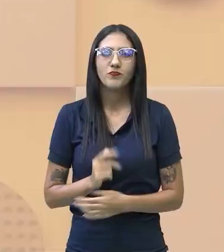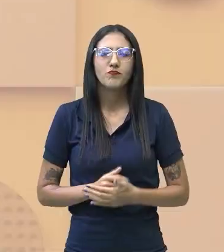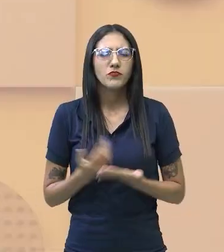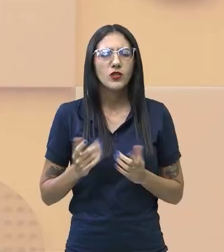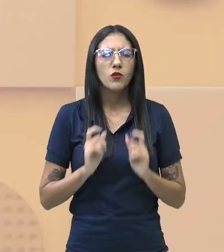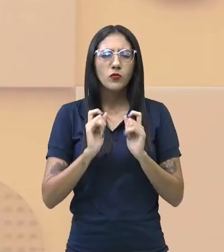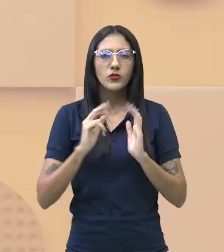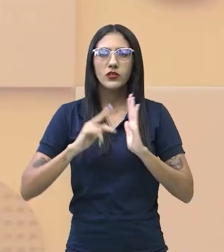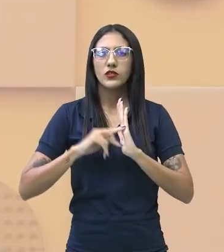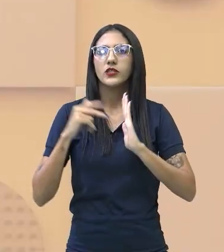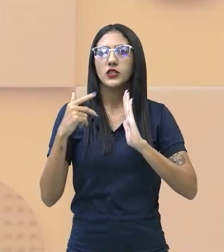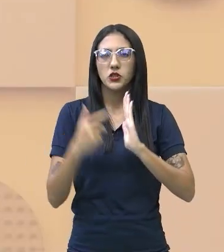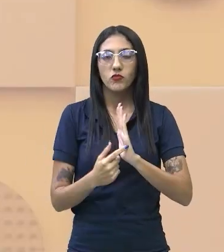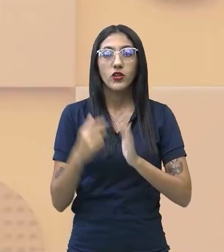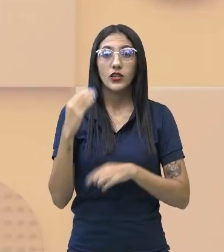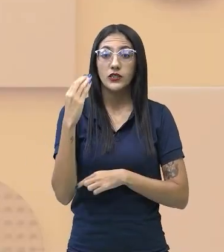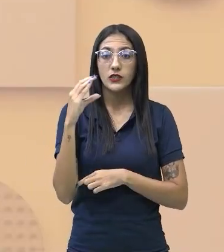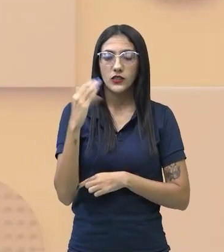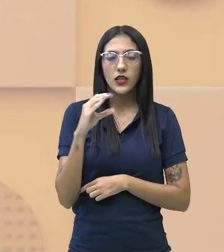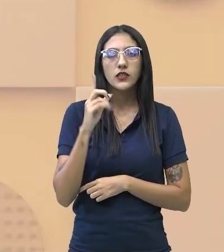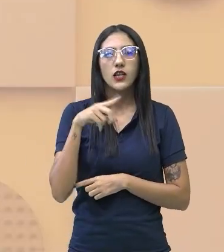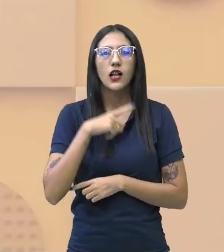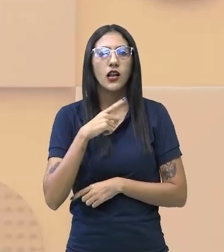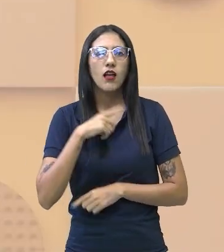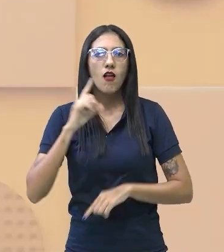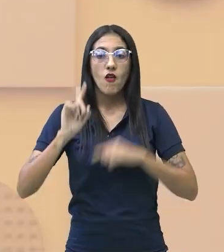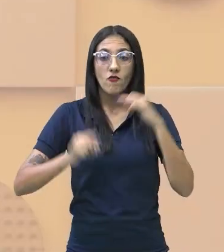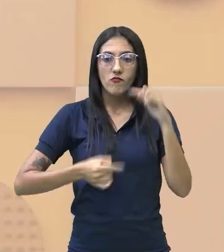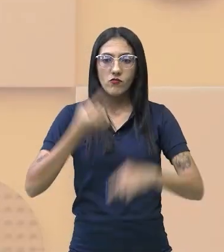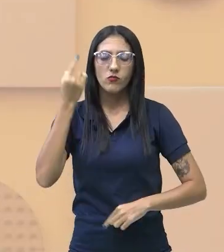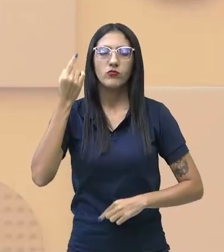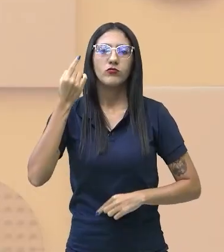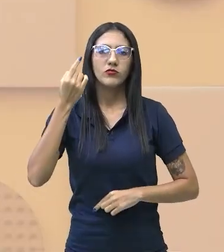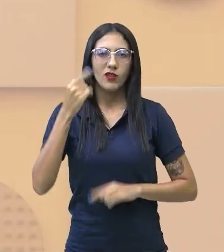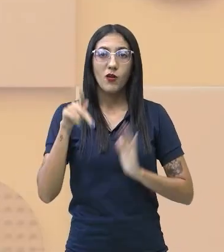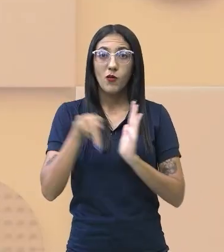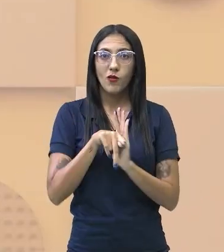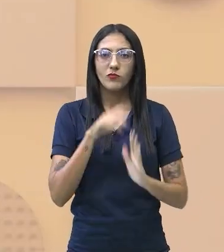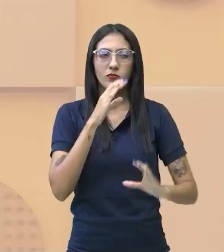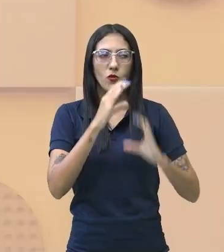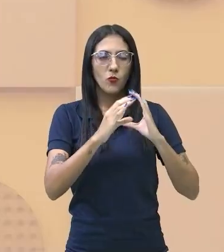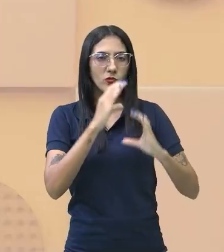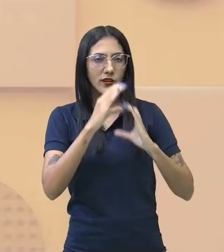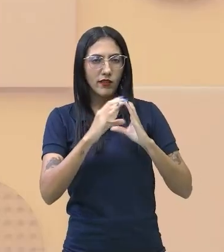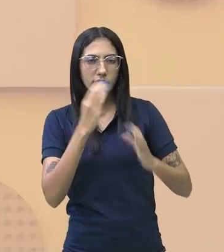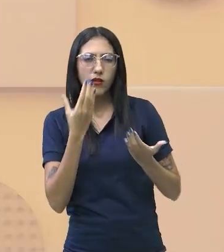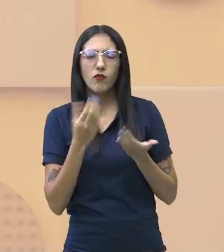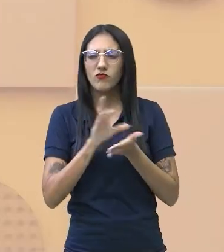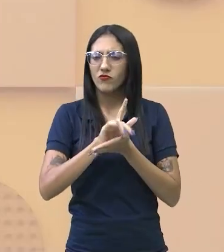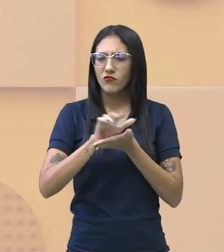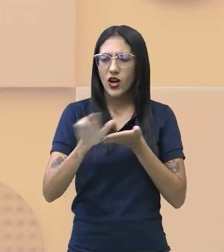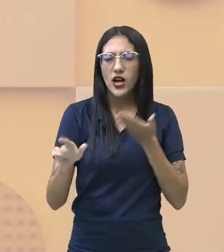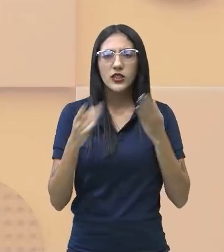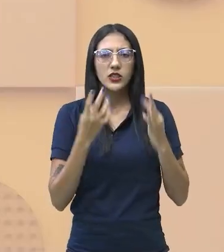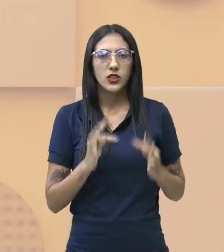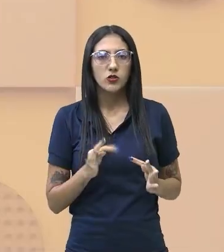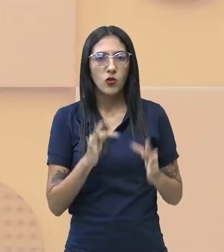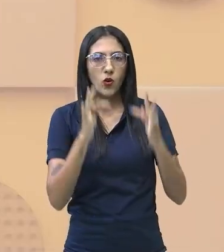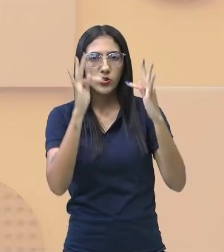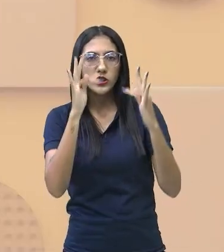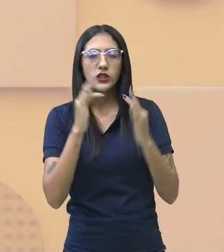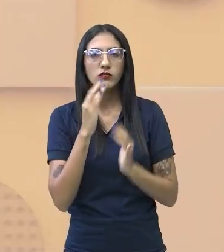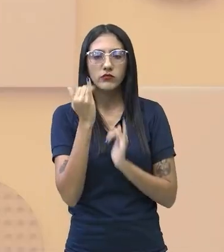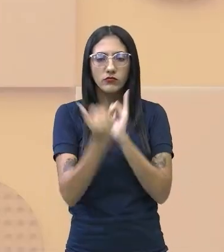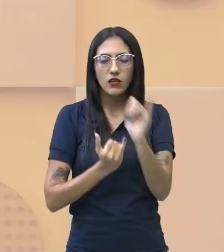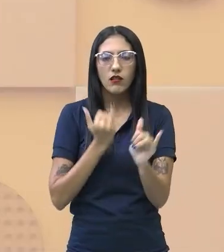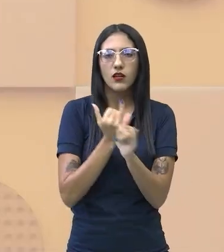a ciência, que a evolução, então, aí, da comunicação, dos sistemas de informação, né, da